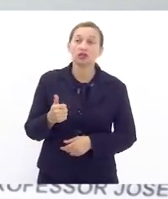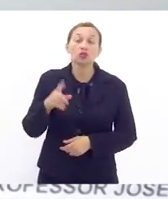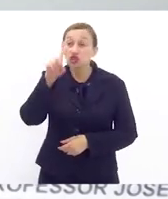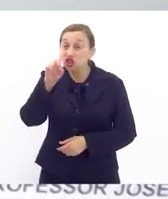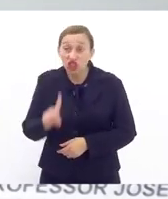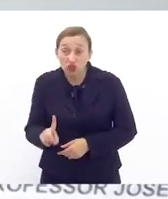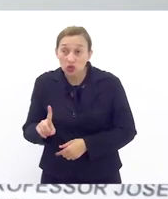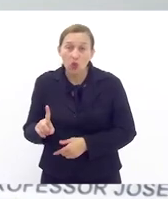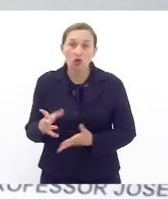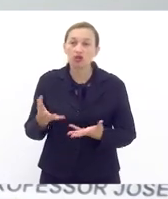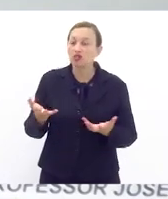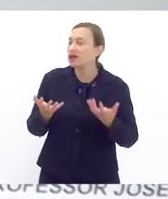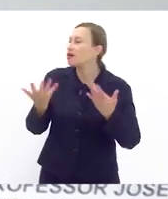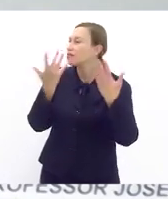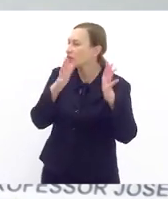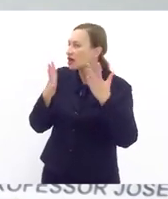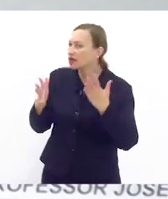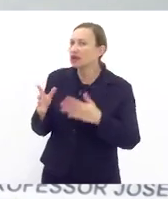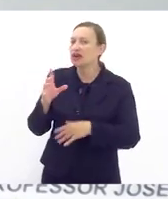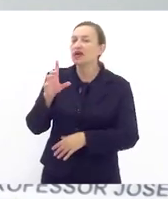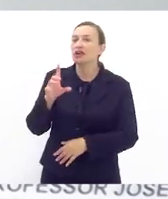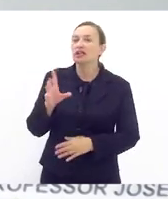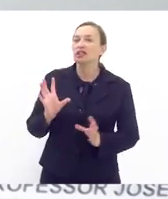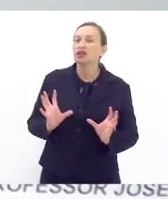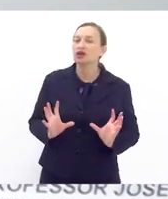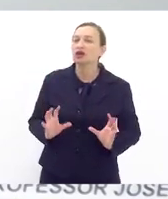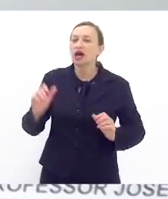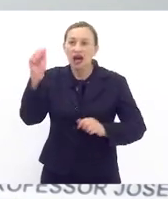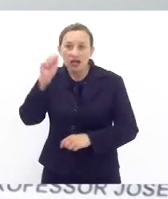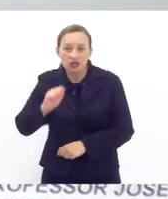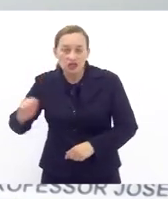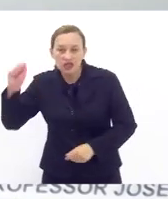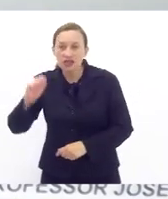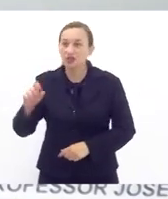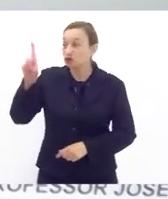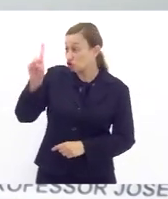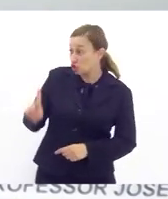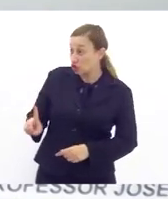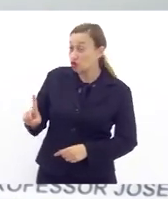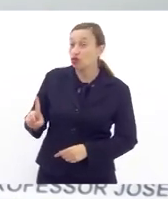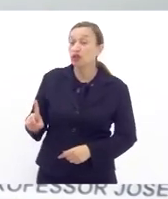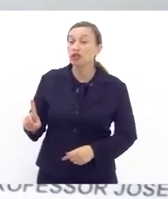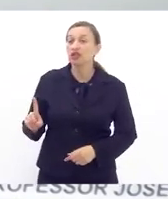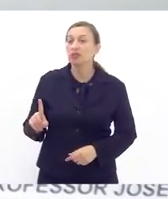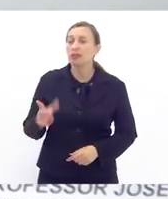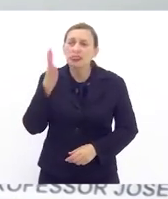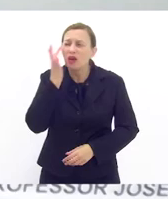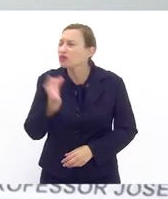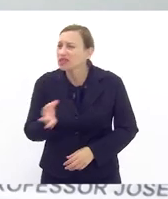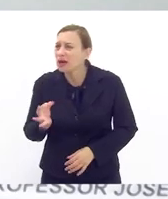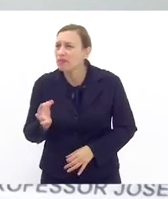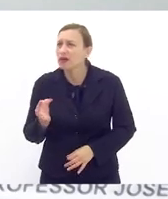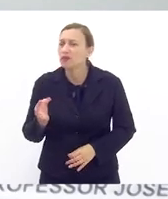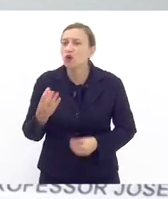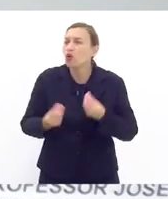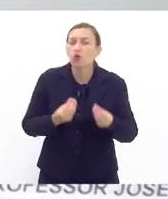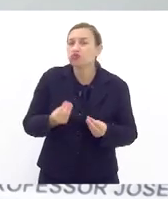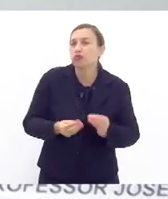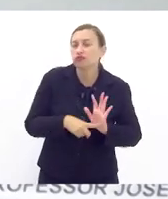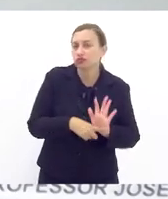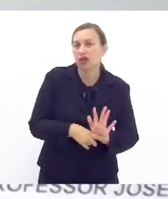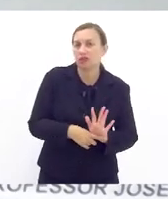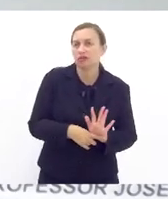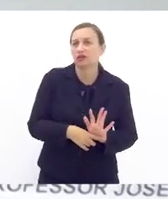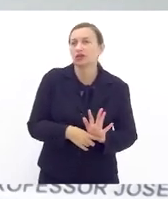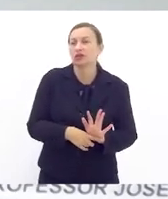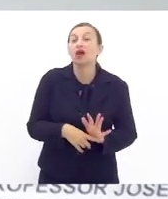diretores cara que saudade nossa parceira que não sabemos Como contribuir né